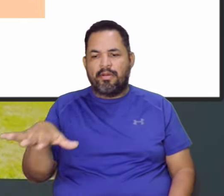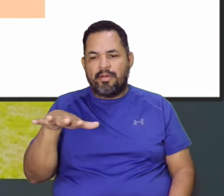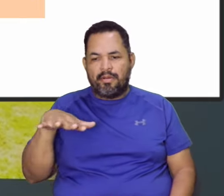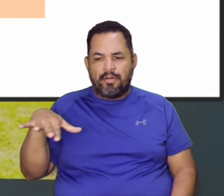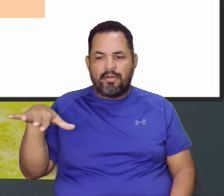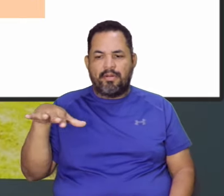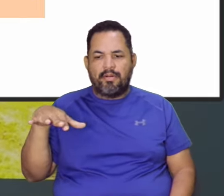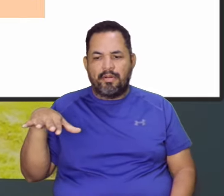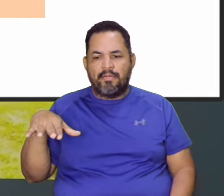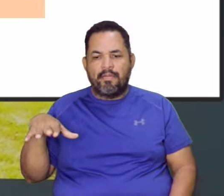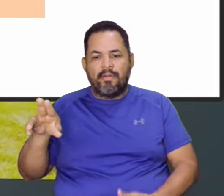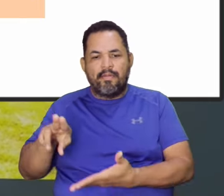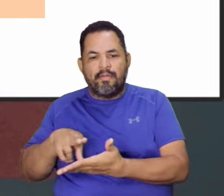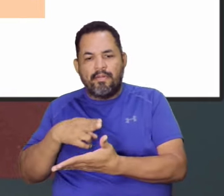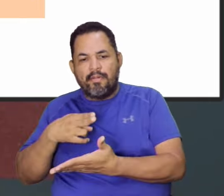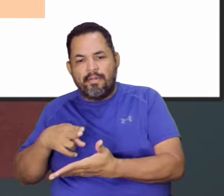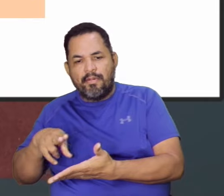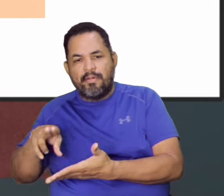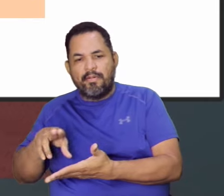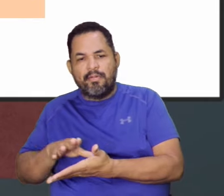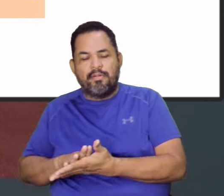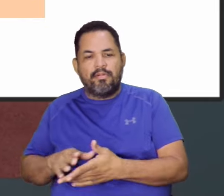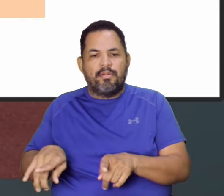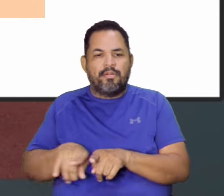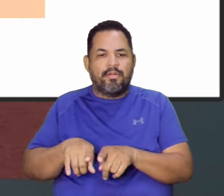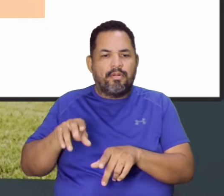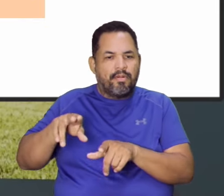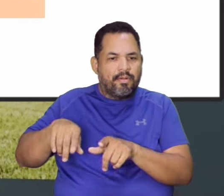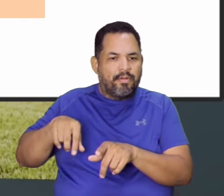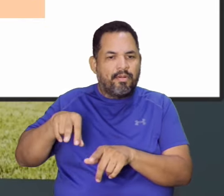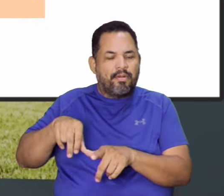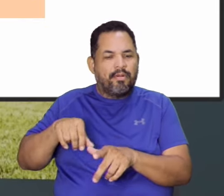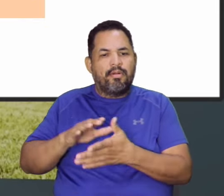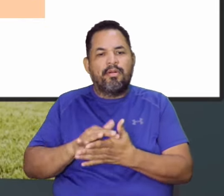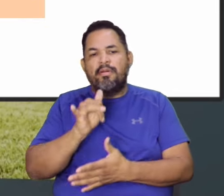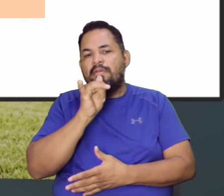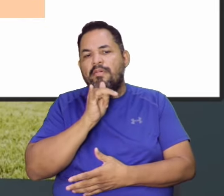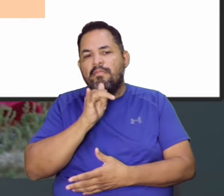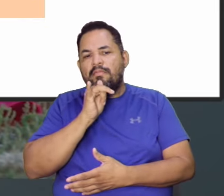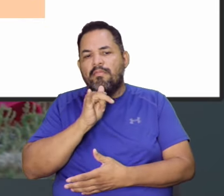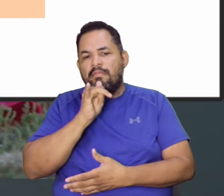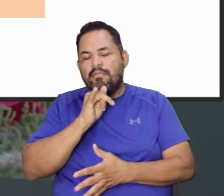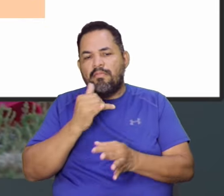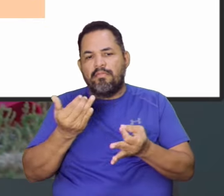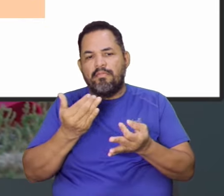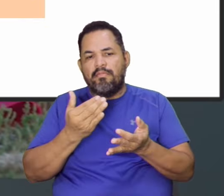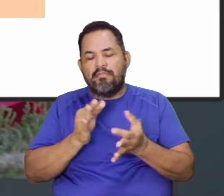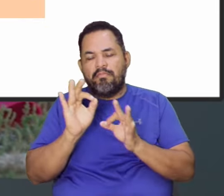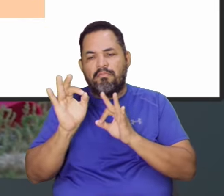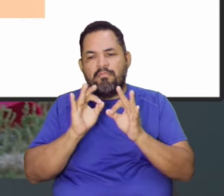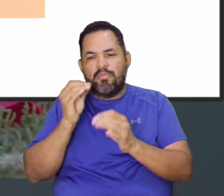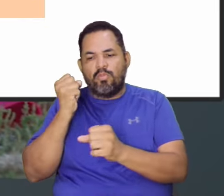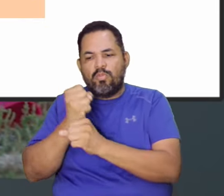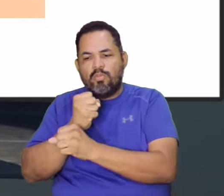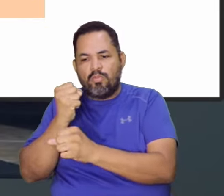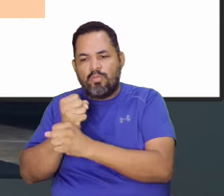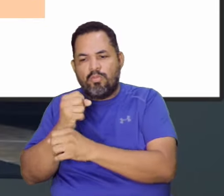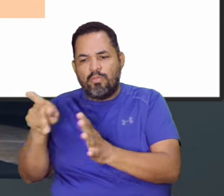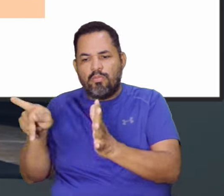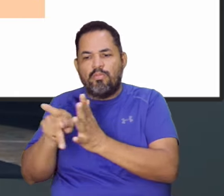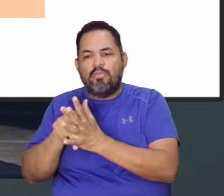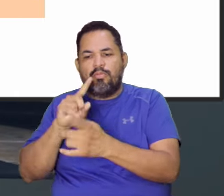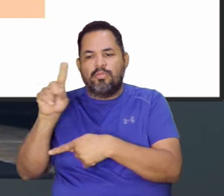para skate para patins Então são exemplos aí de espaços que foram construídos para